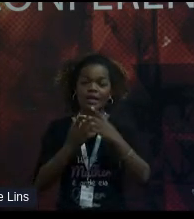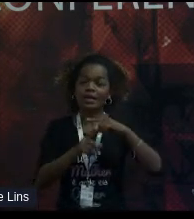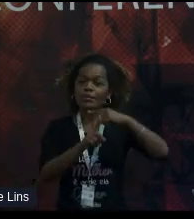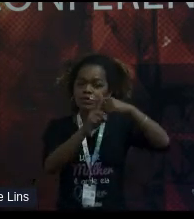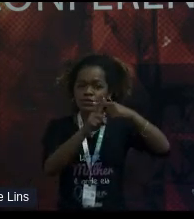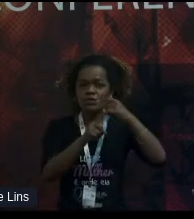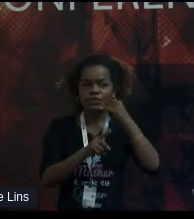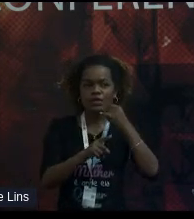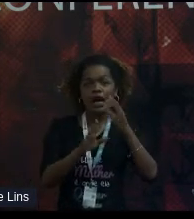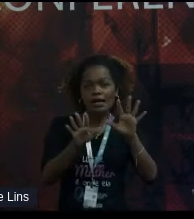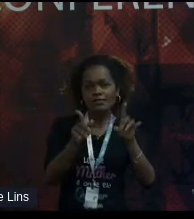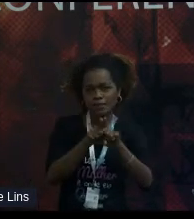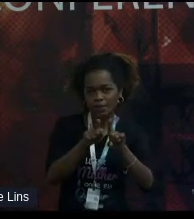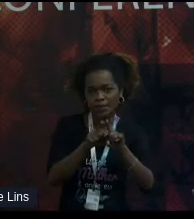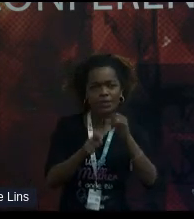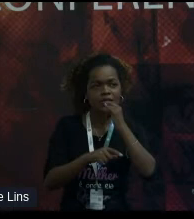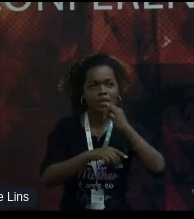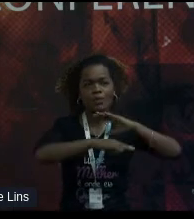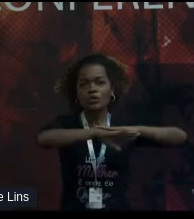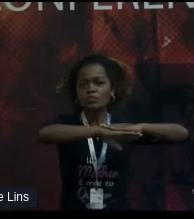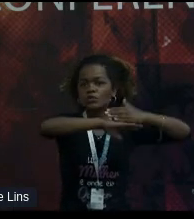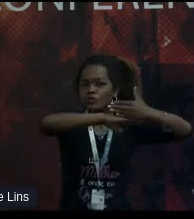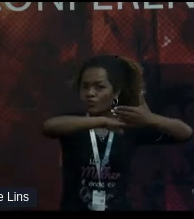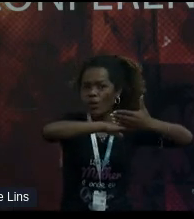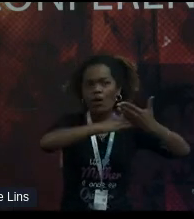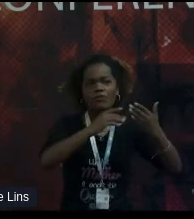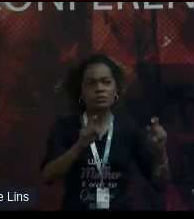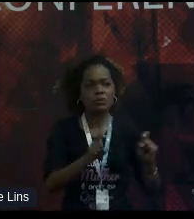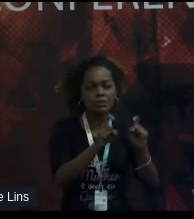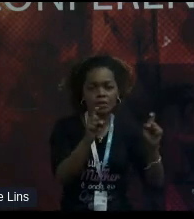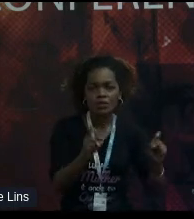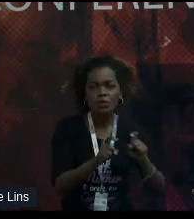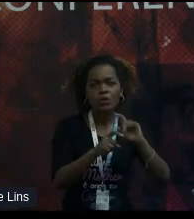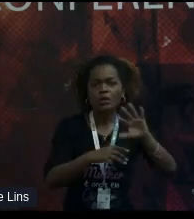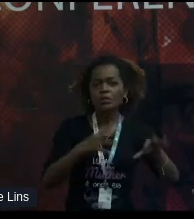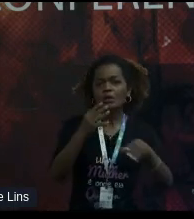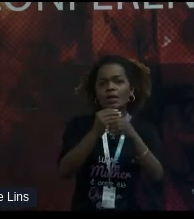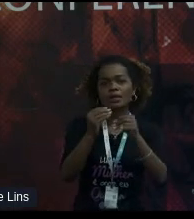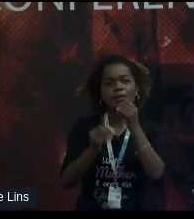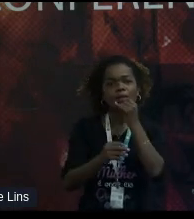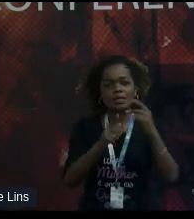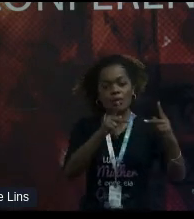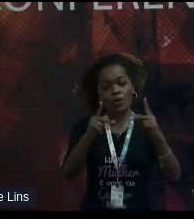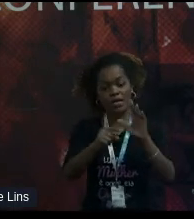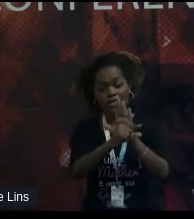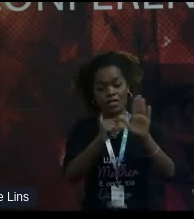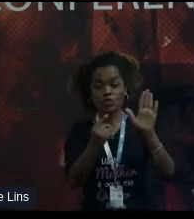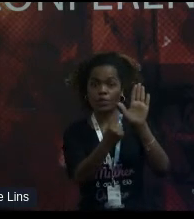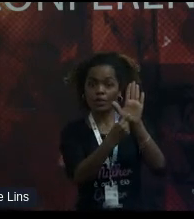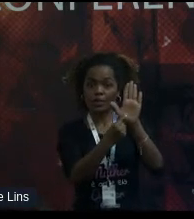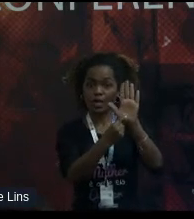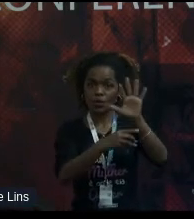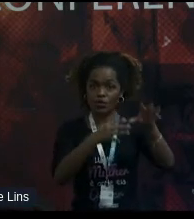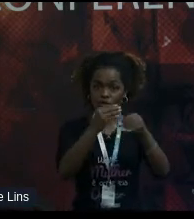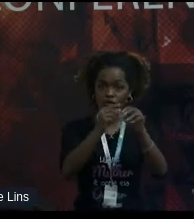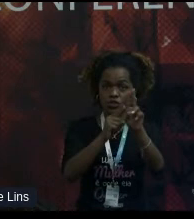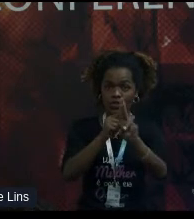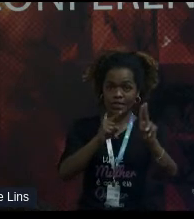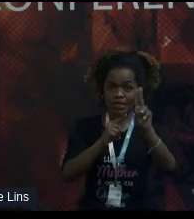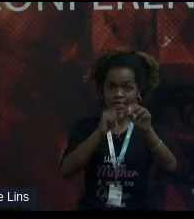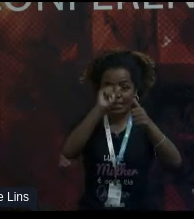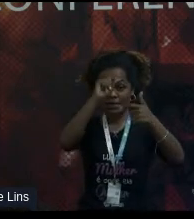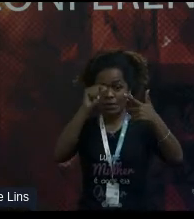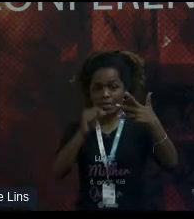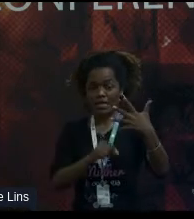em linguagem de programação para dispositivos móveis, ao implementar os links e botões, utilize as propriedades específicas disponíveis